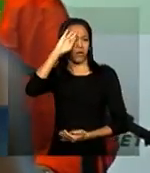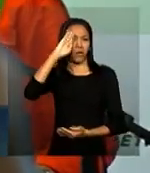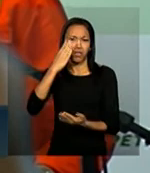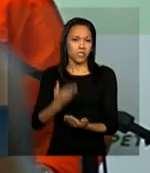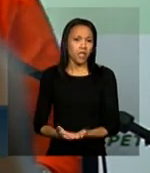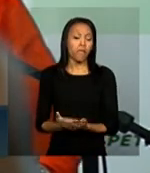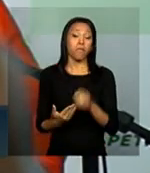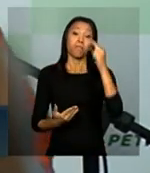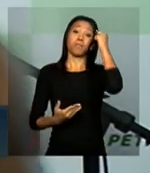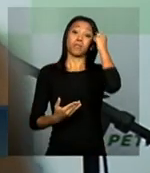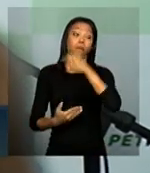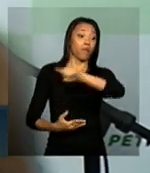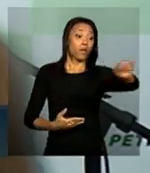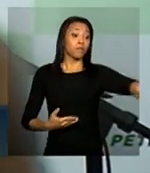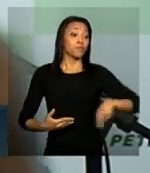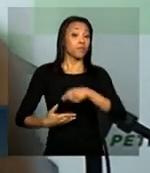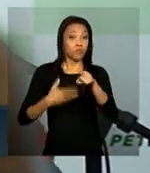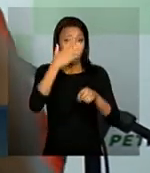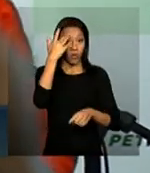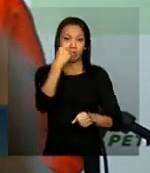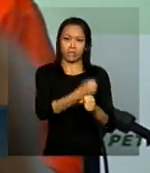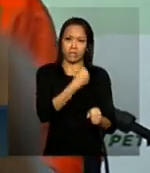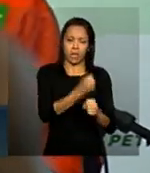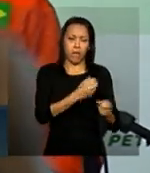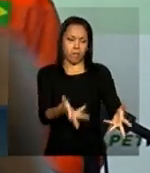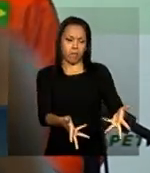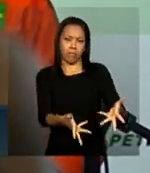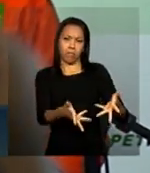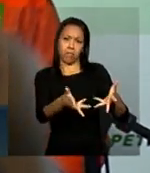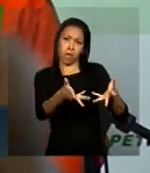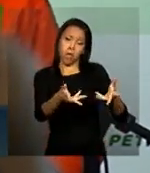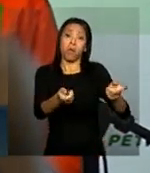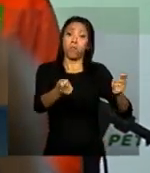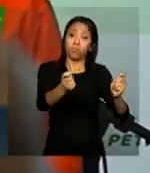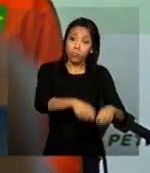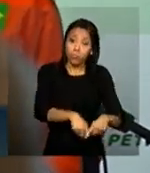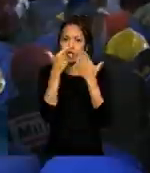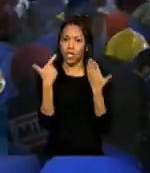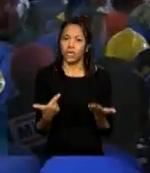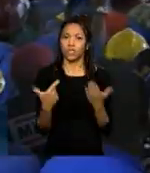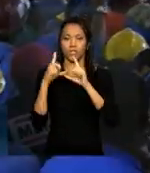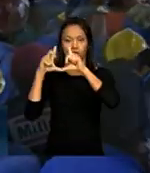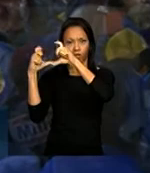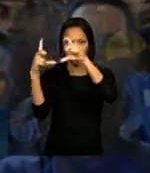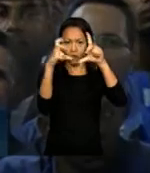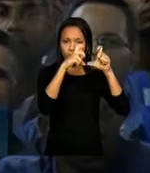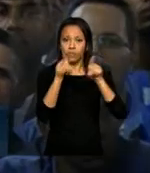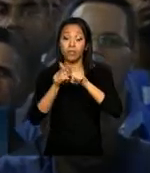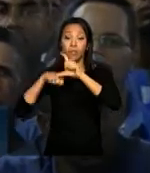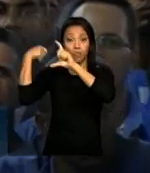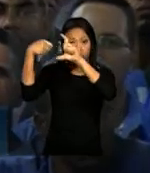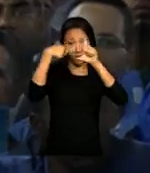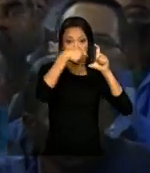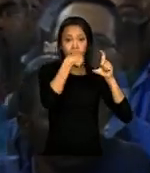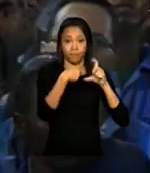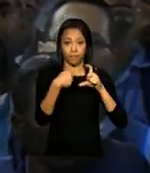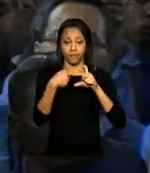brasileiros podiam e iam construir plataformas e fazer refinarias.